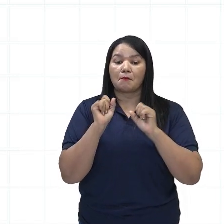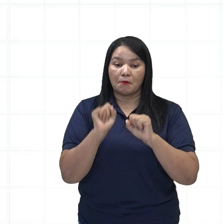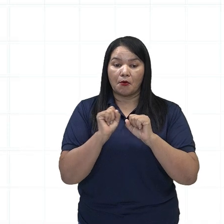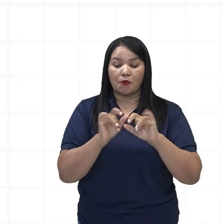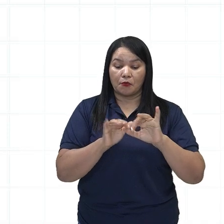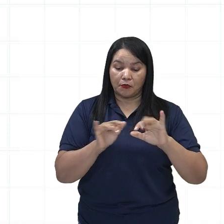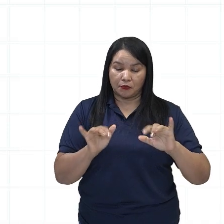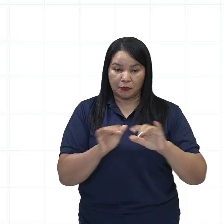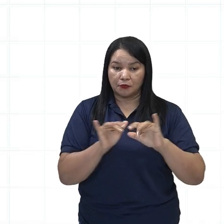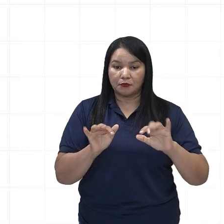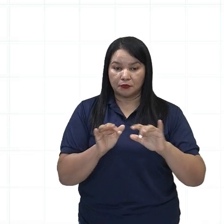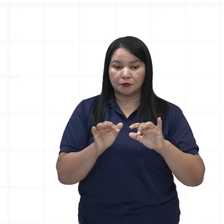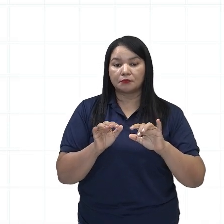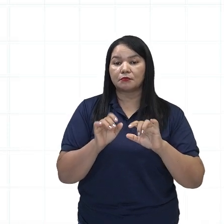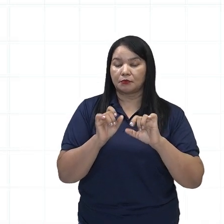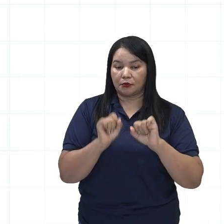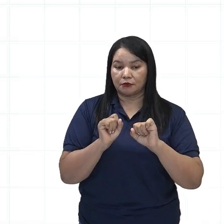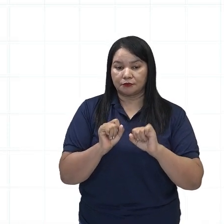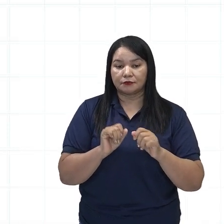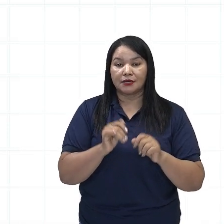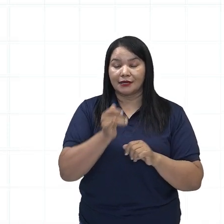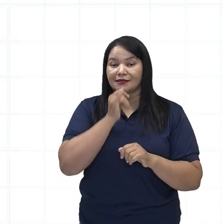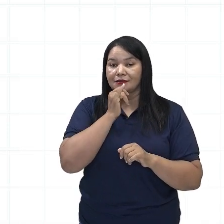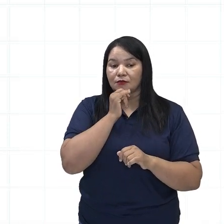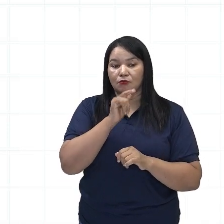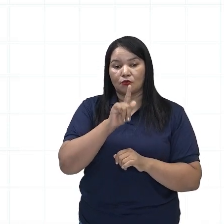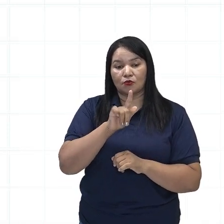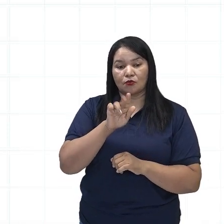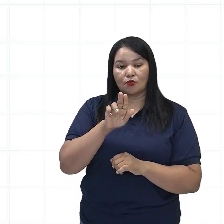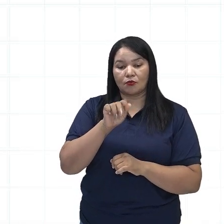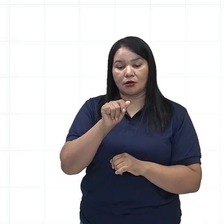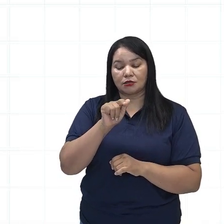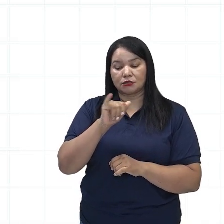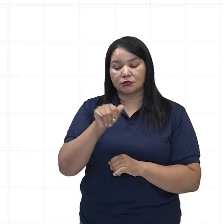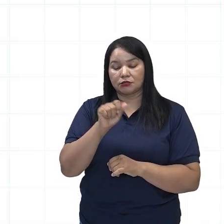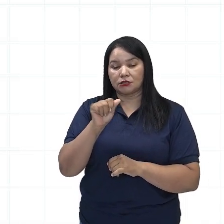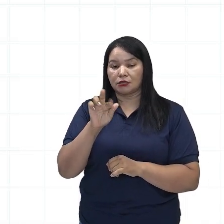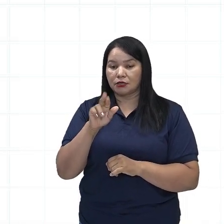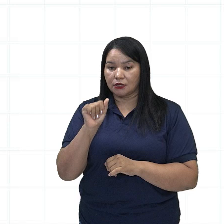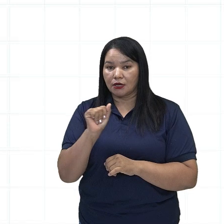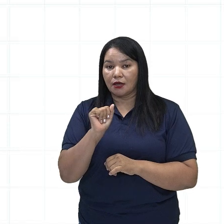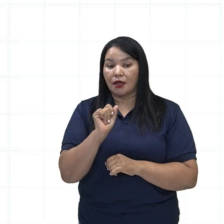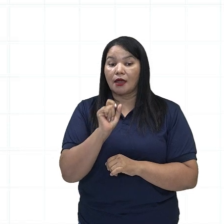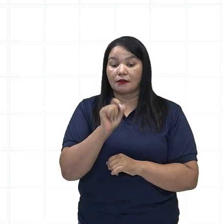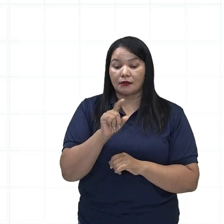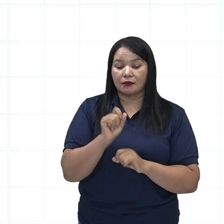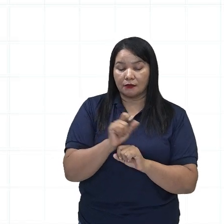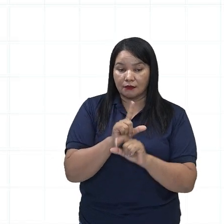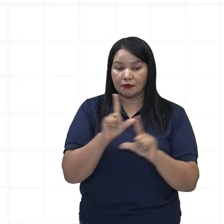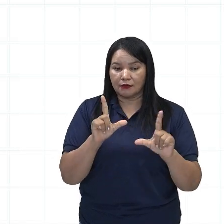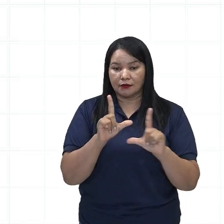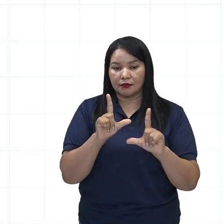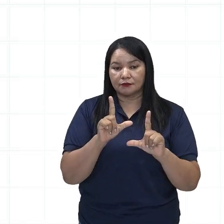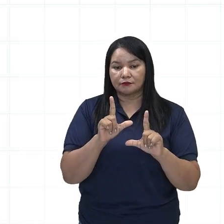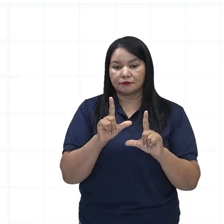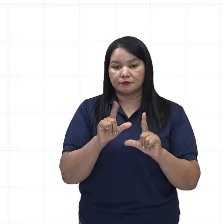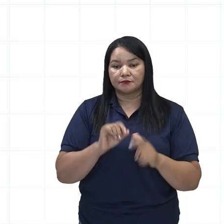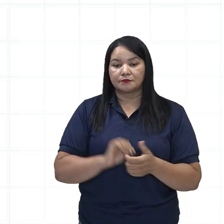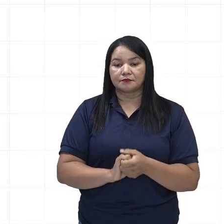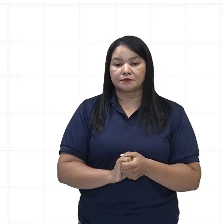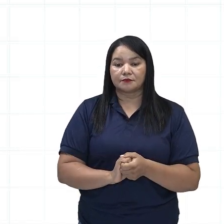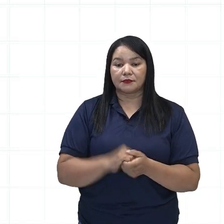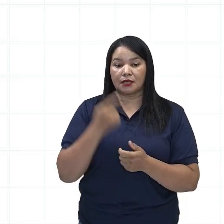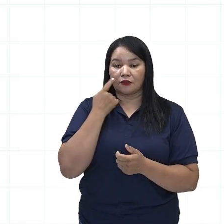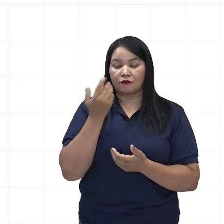aqui, município de Guajará. Clique em Guajará, depois clique em somente, que